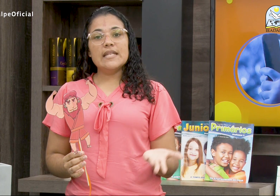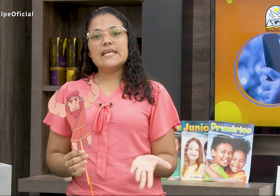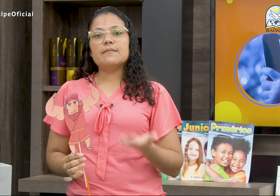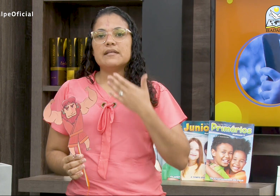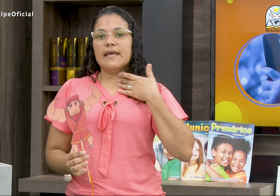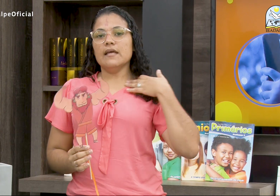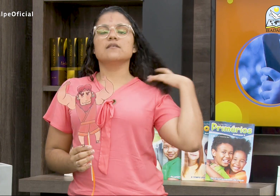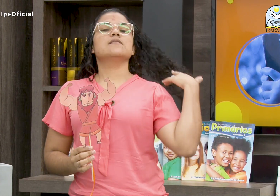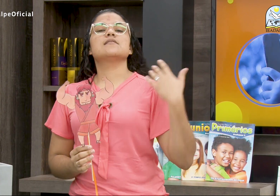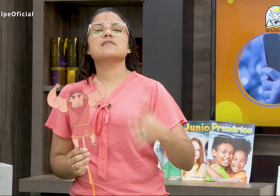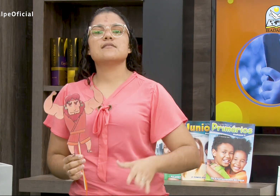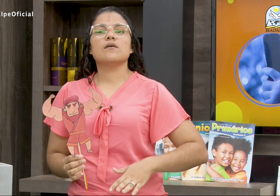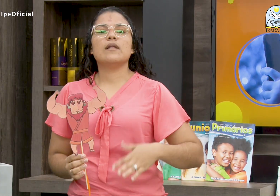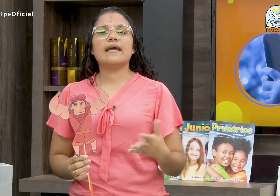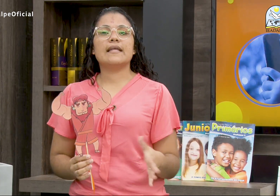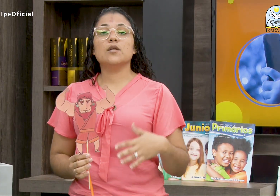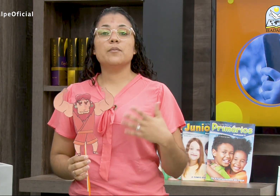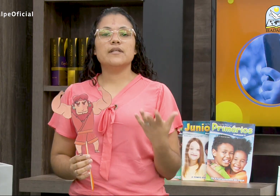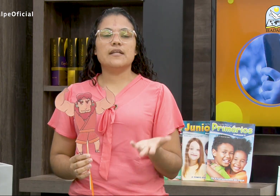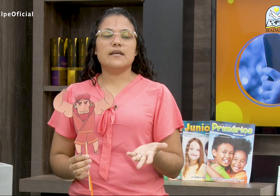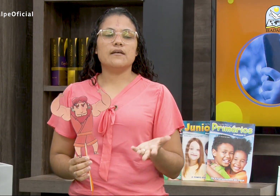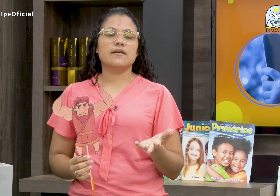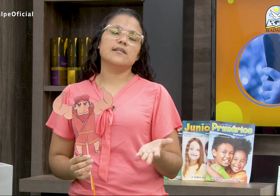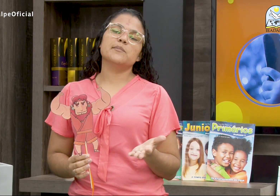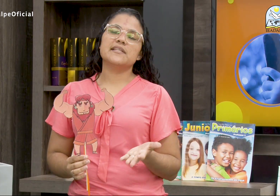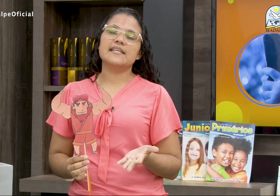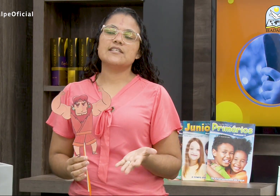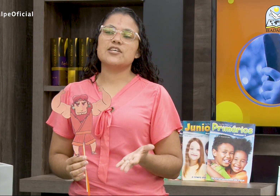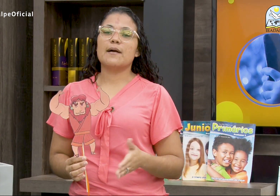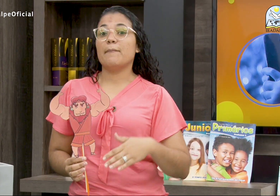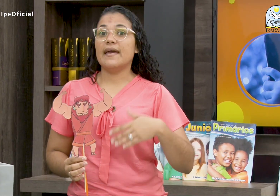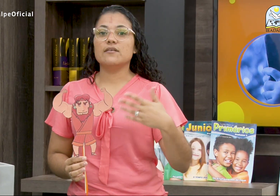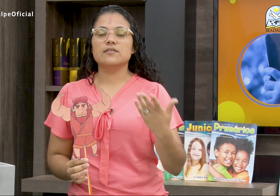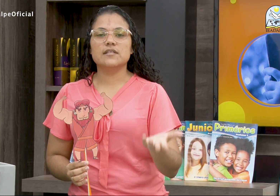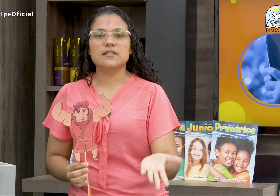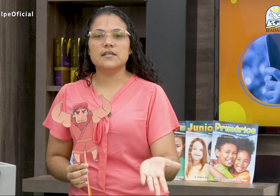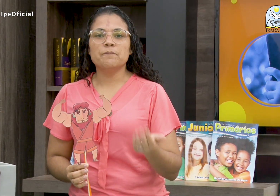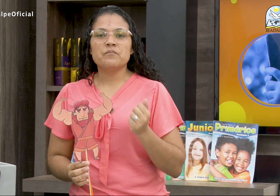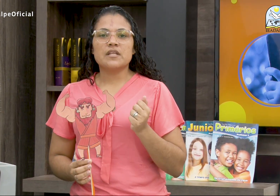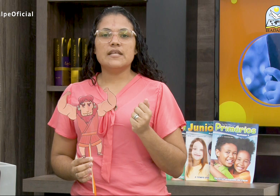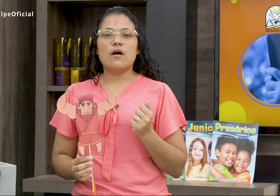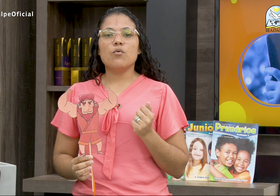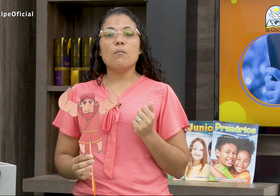o enigma, né? De Sansão lá, que ele não poderia. Ele não poderia chegar perto